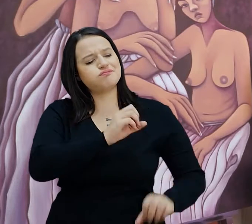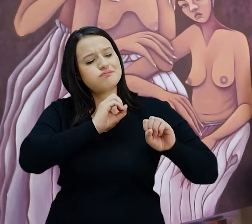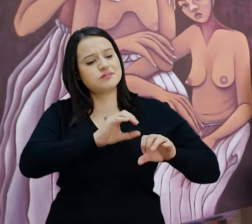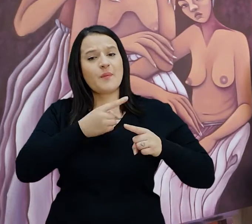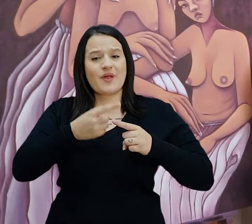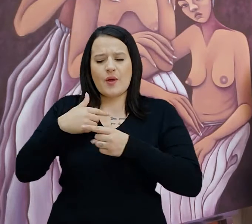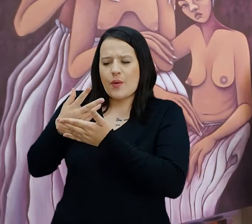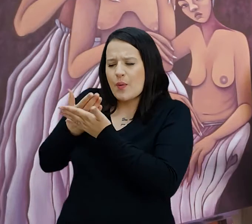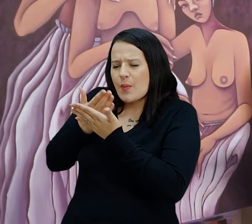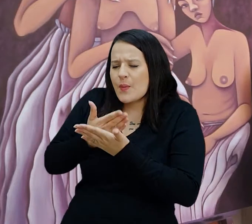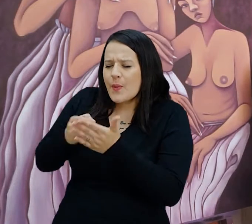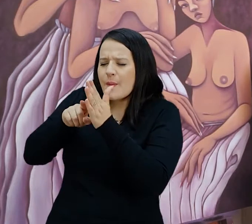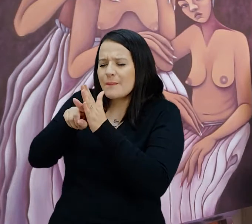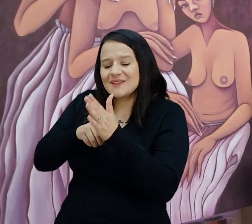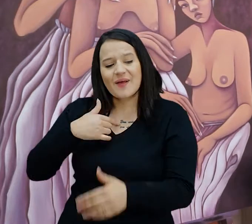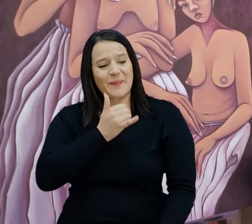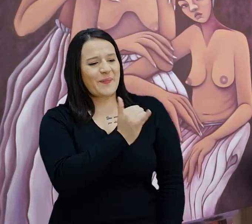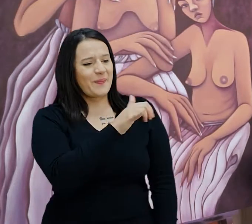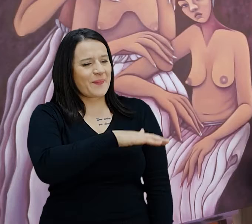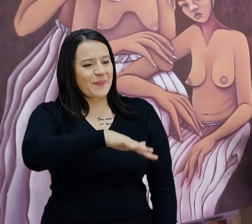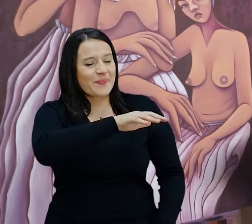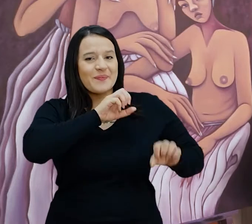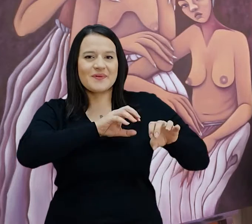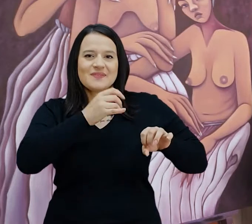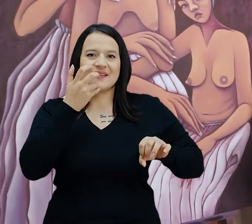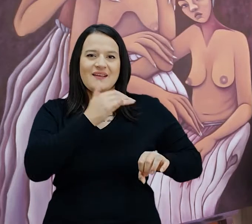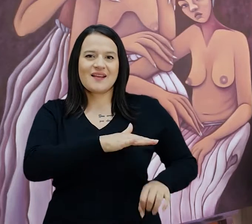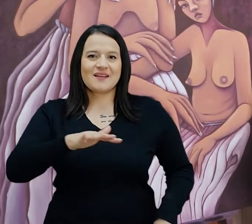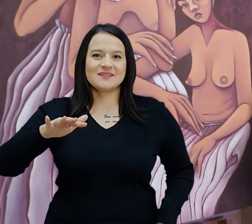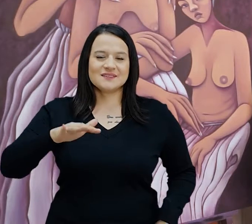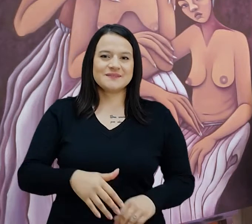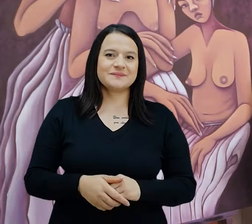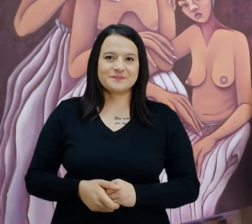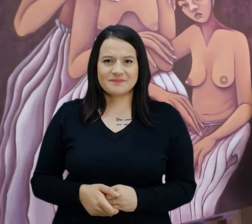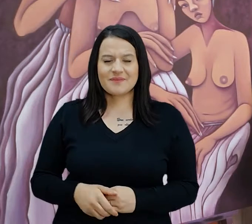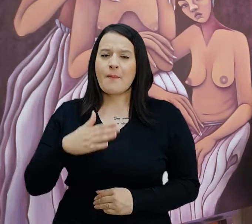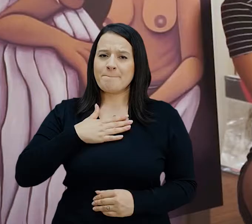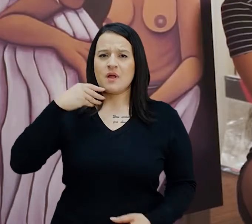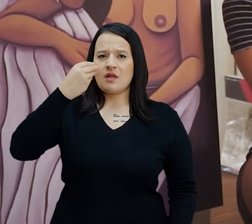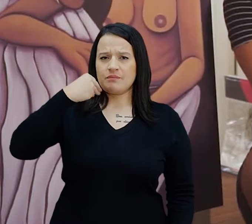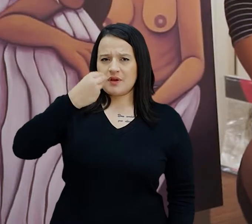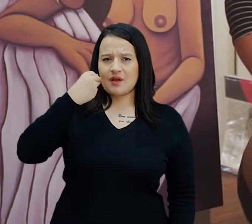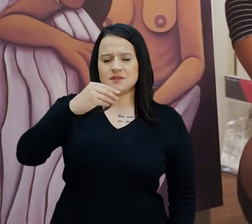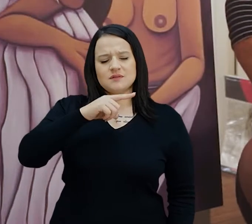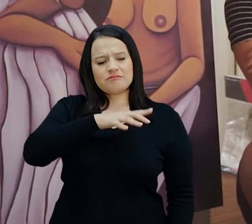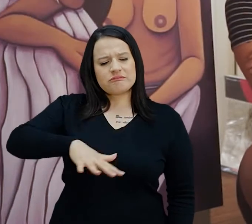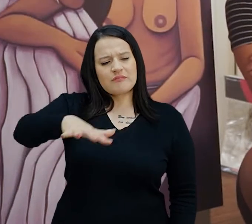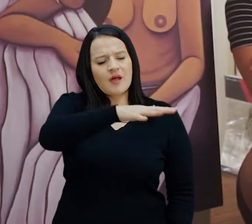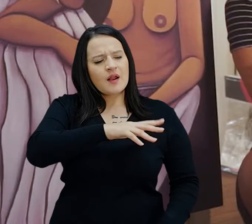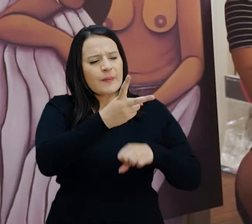E gosto de passar o que eu sei pra frente. Então, é um lugar que eu gosto bastante de estar também. A partir dessa